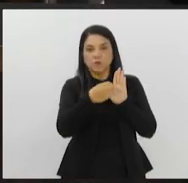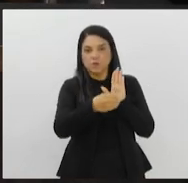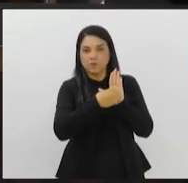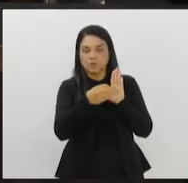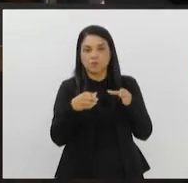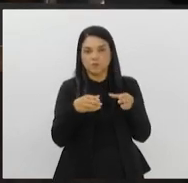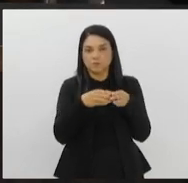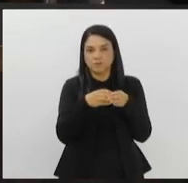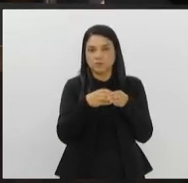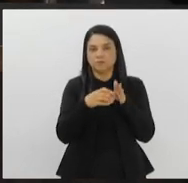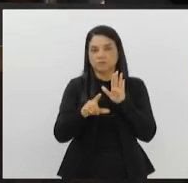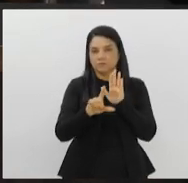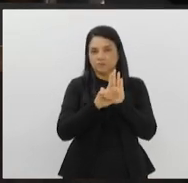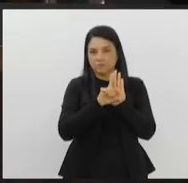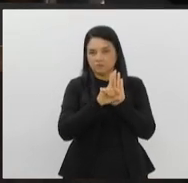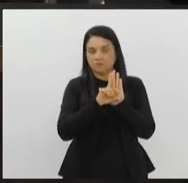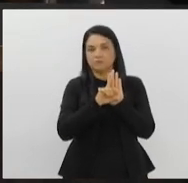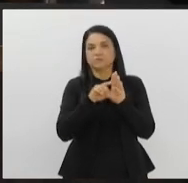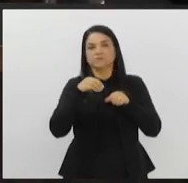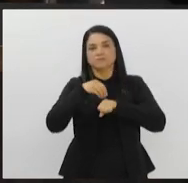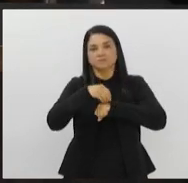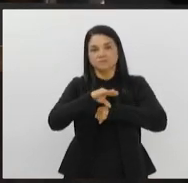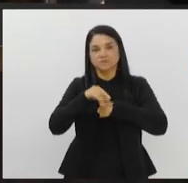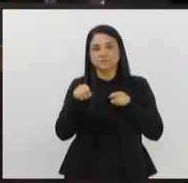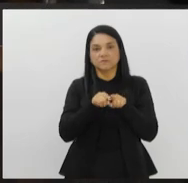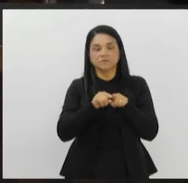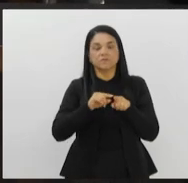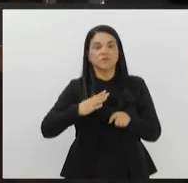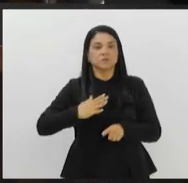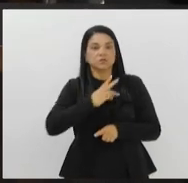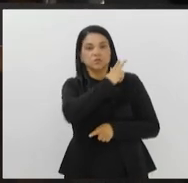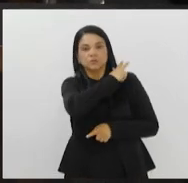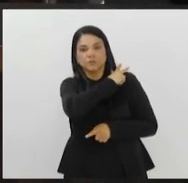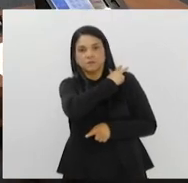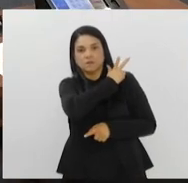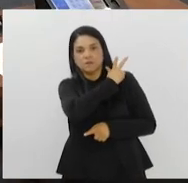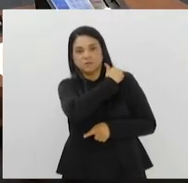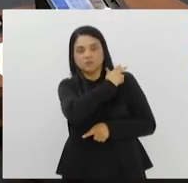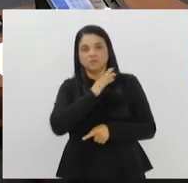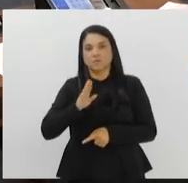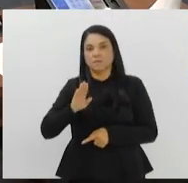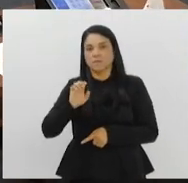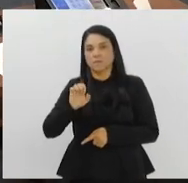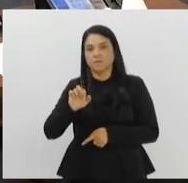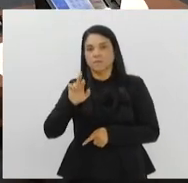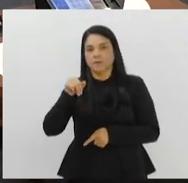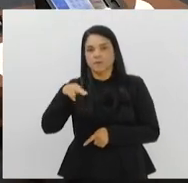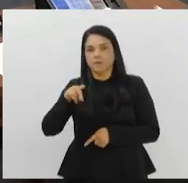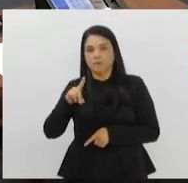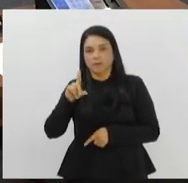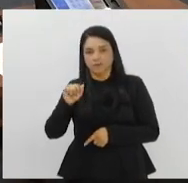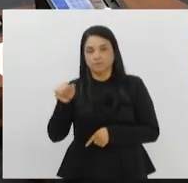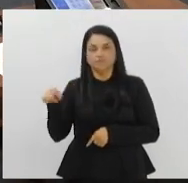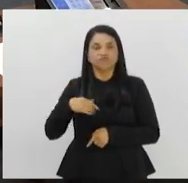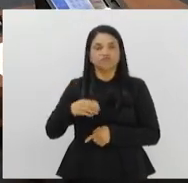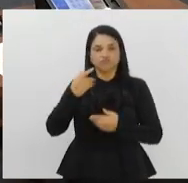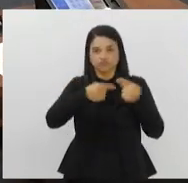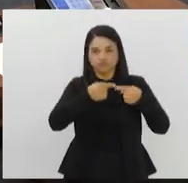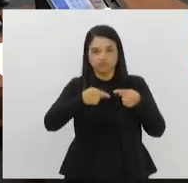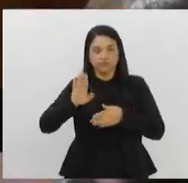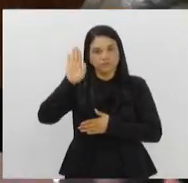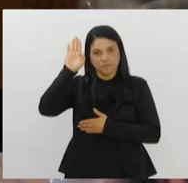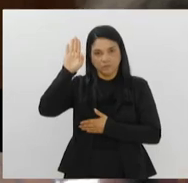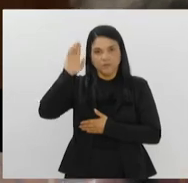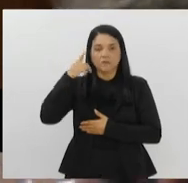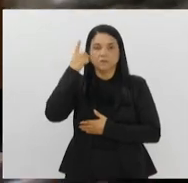Indicações Legislativas, favorável. Relatoria do deputado subtenente Bernardo. Em discussão. Para discutir, deputado senhor. Luiz Paulo, por favor.